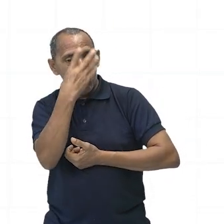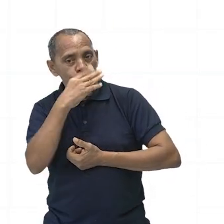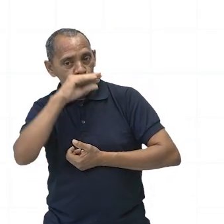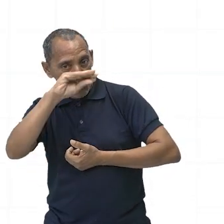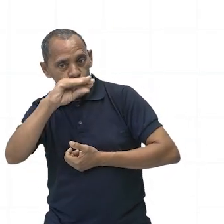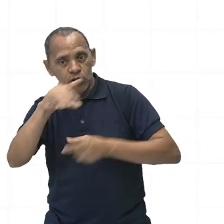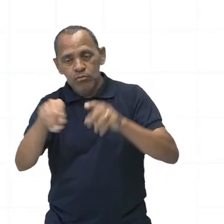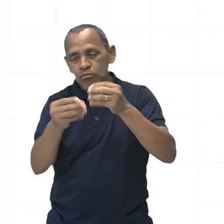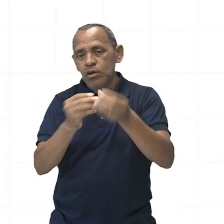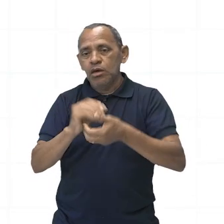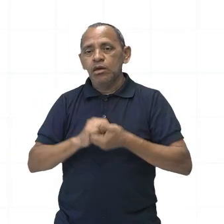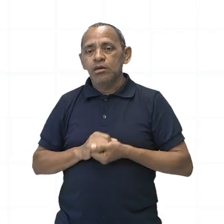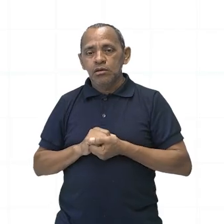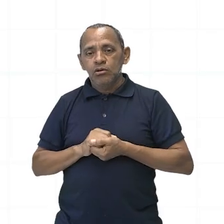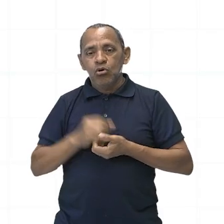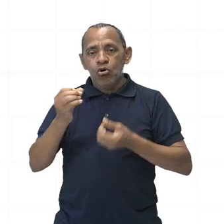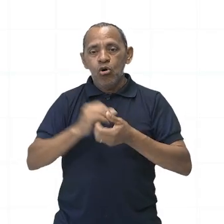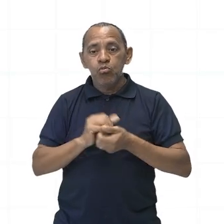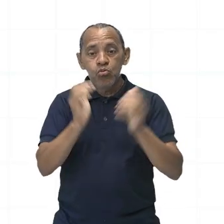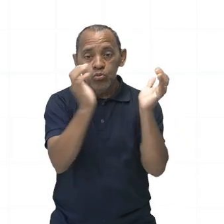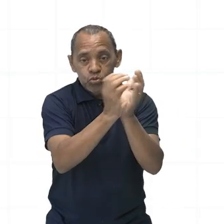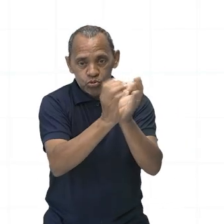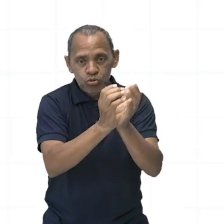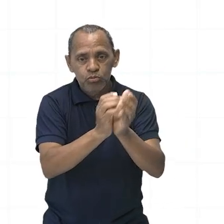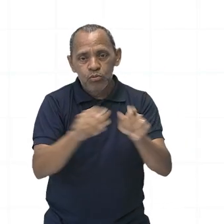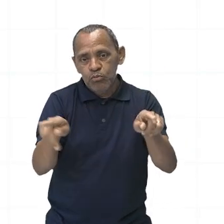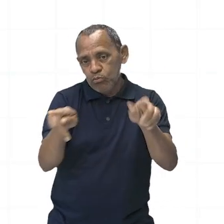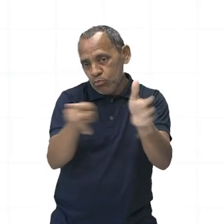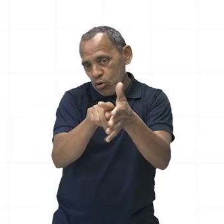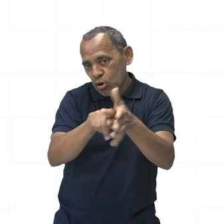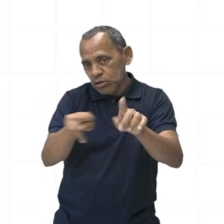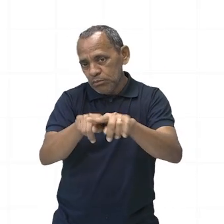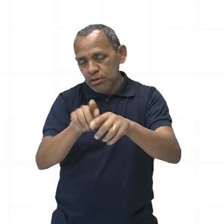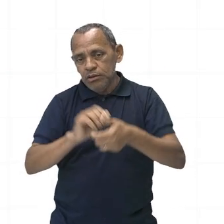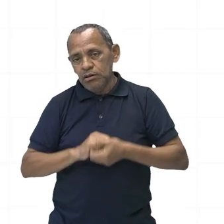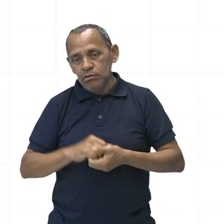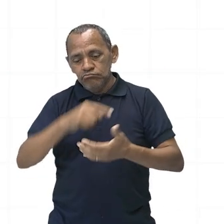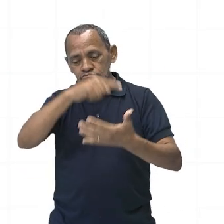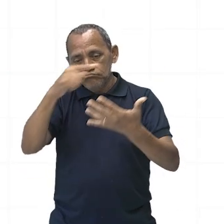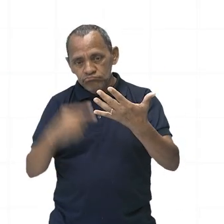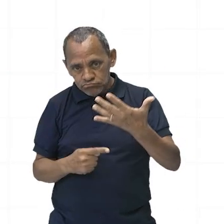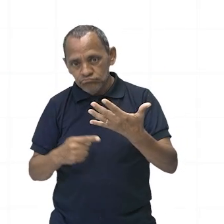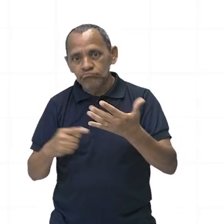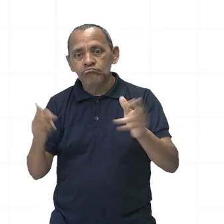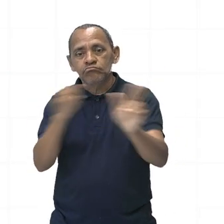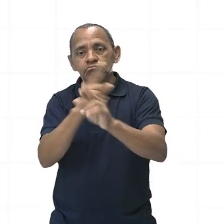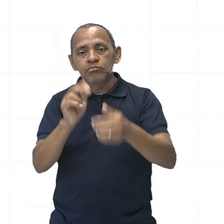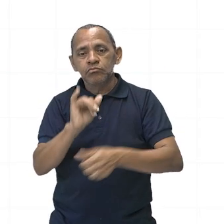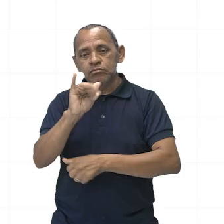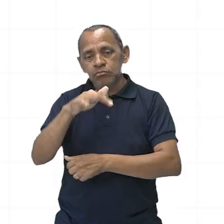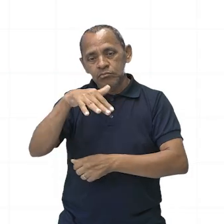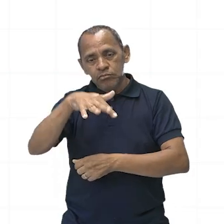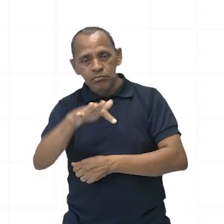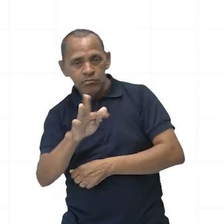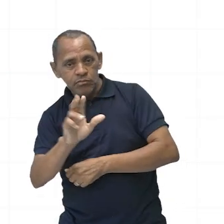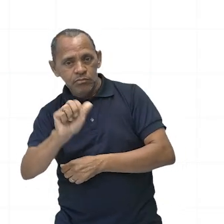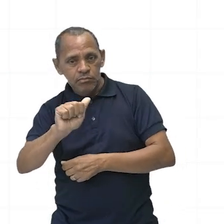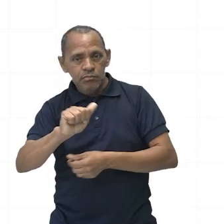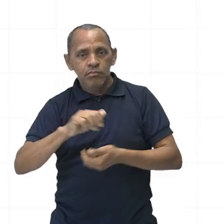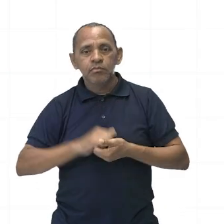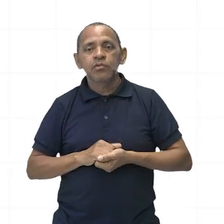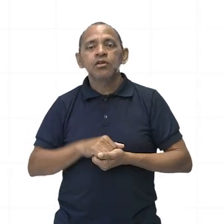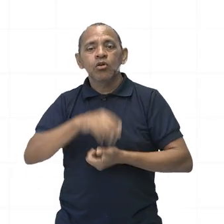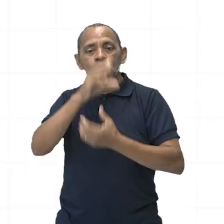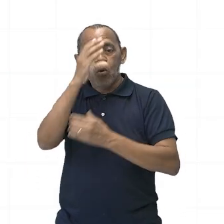longas distâncias. Outros exemplos que nós podemos citar, então, é em relação ao infrassom. Temos, então, os